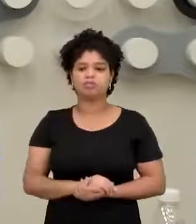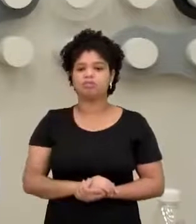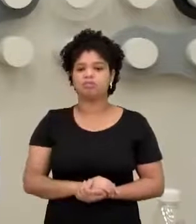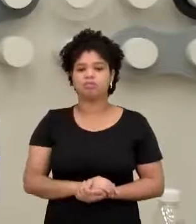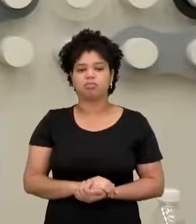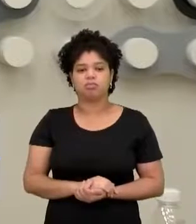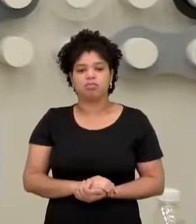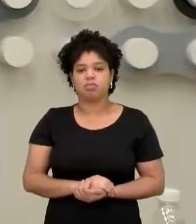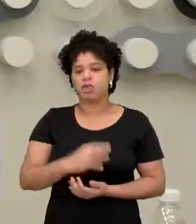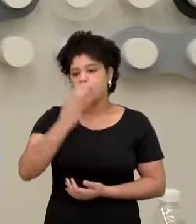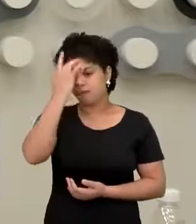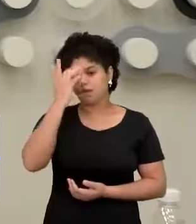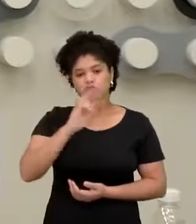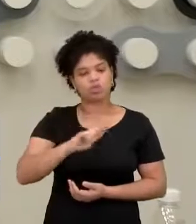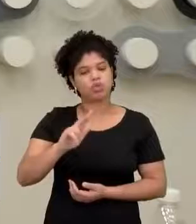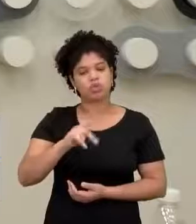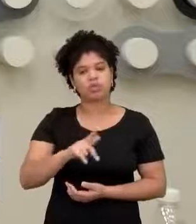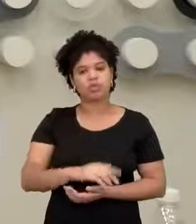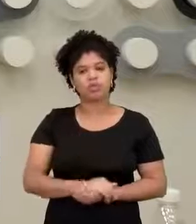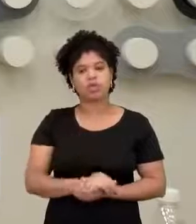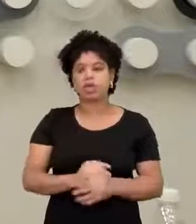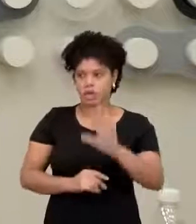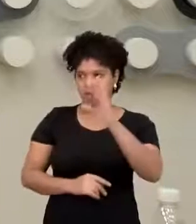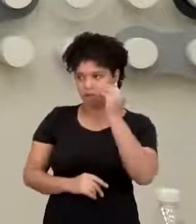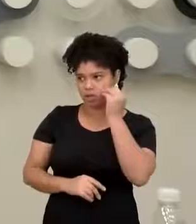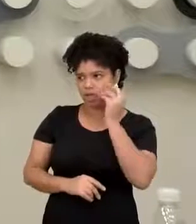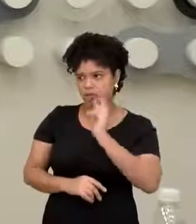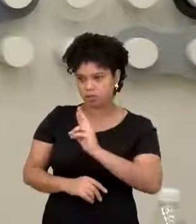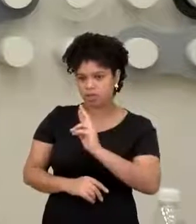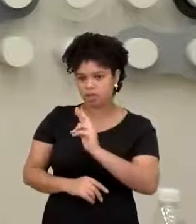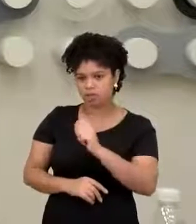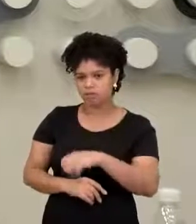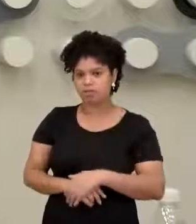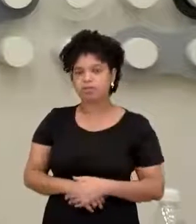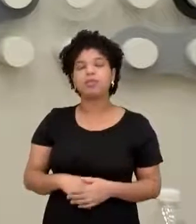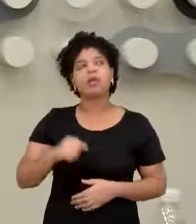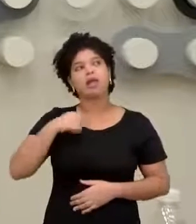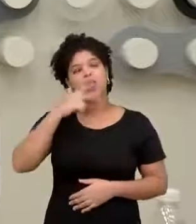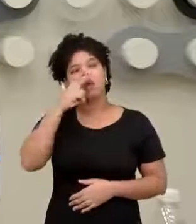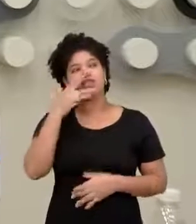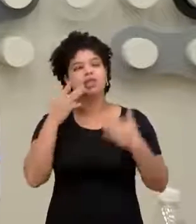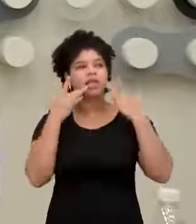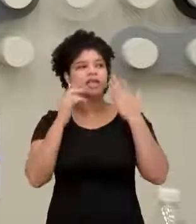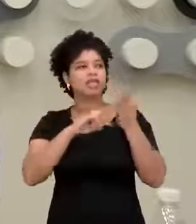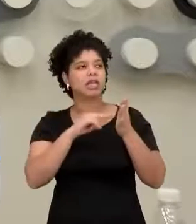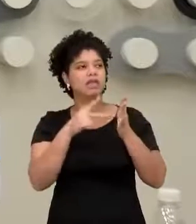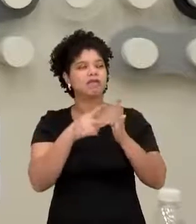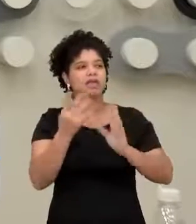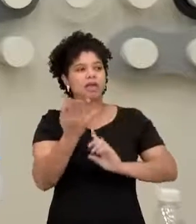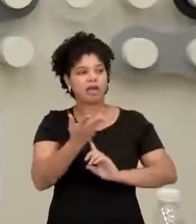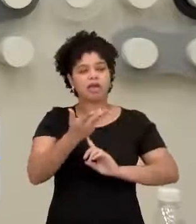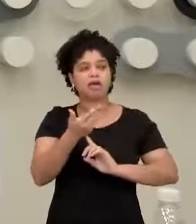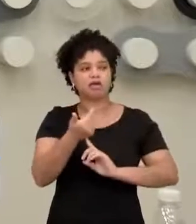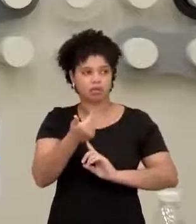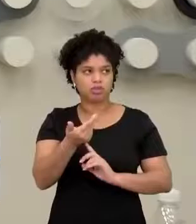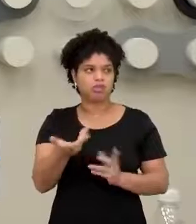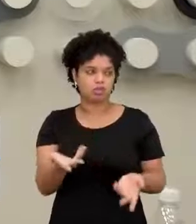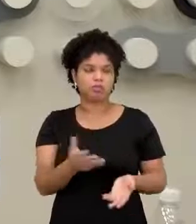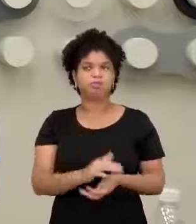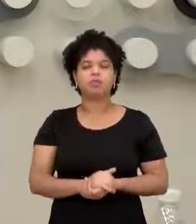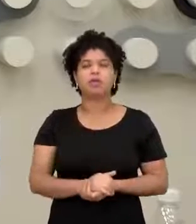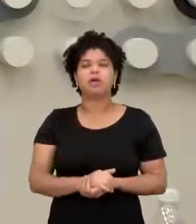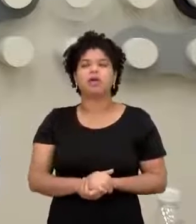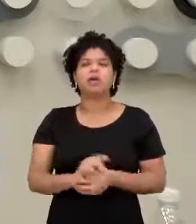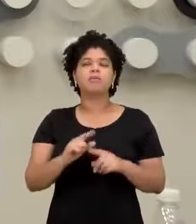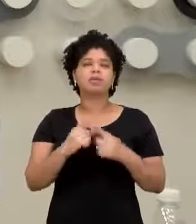fácil mesmo, né, João? Realmente. Posso tentar responder? Vamos. Eu acho que teatro é uma forma de arte, tá? E que